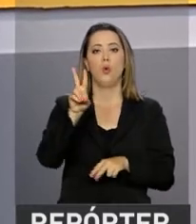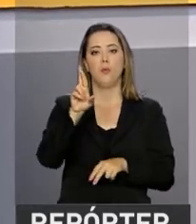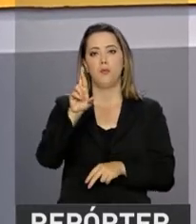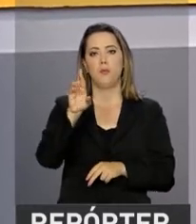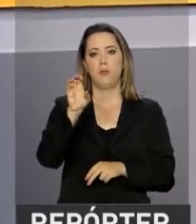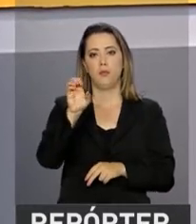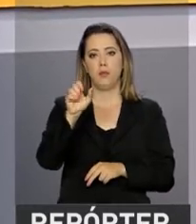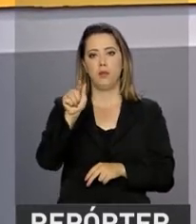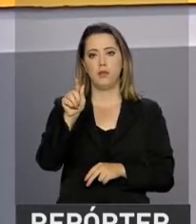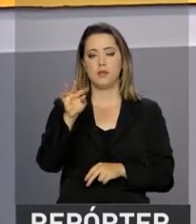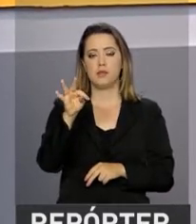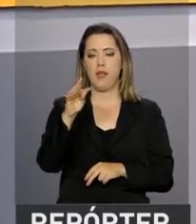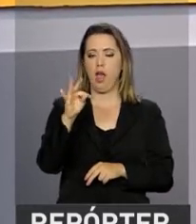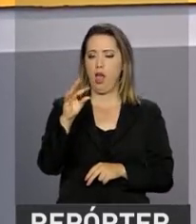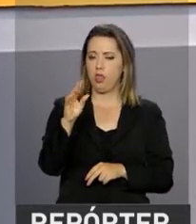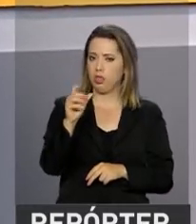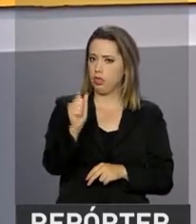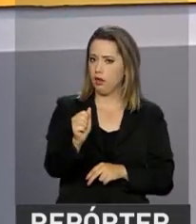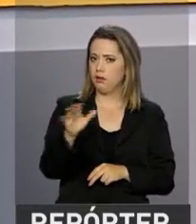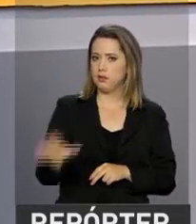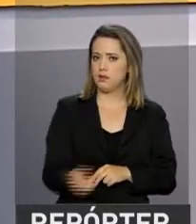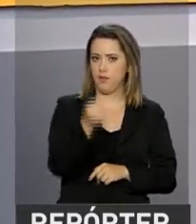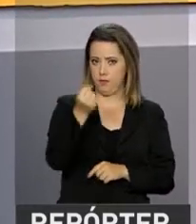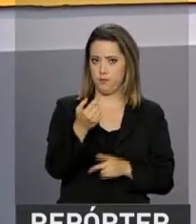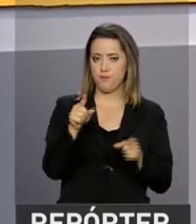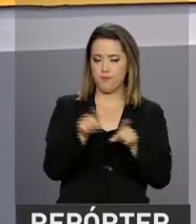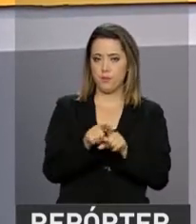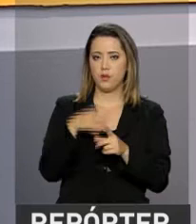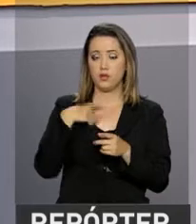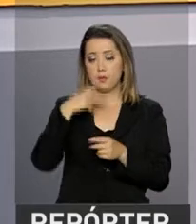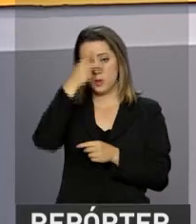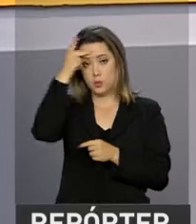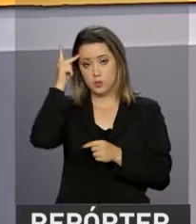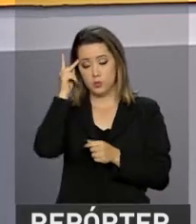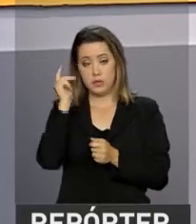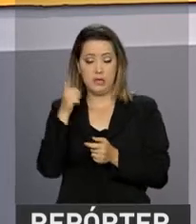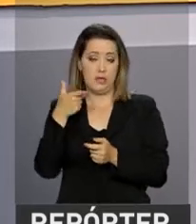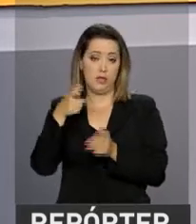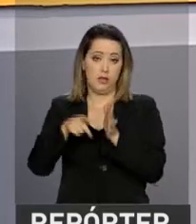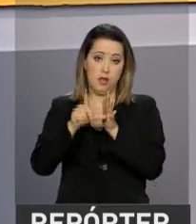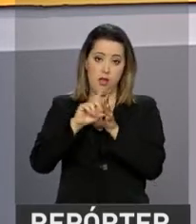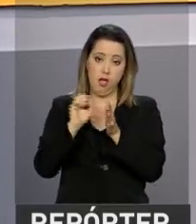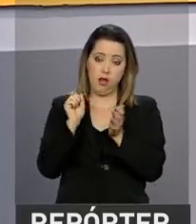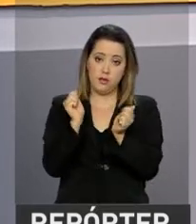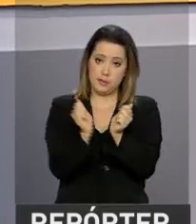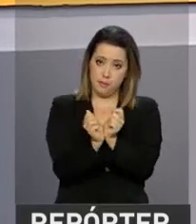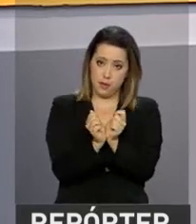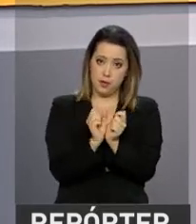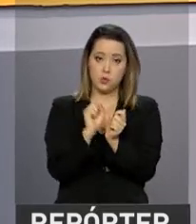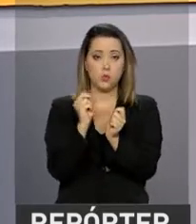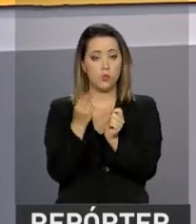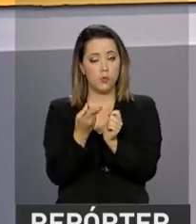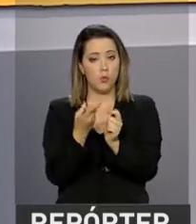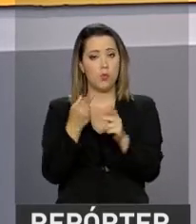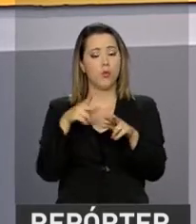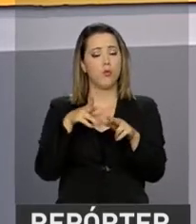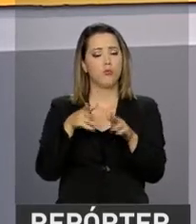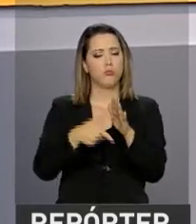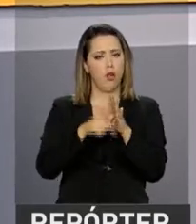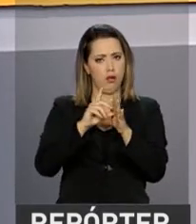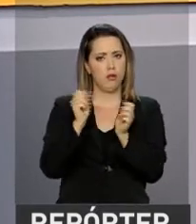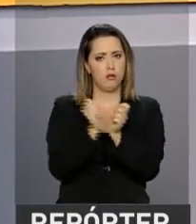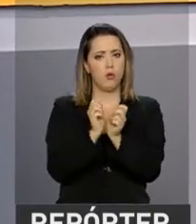vai estimular a contratação de quem cumpre ou cumpriu medida de privação de liberdade por meio do reconhecimento de empresas